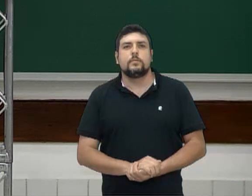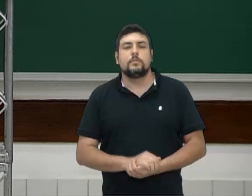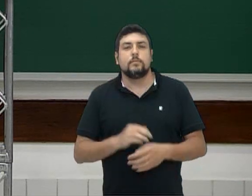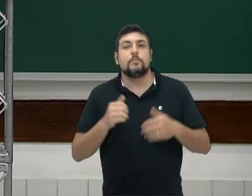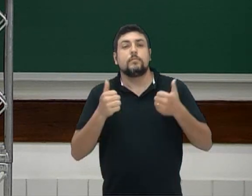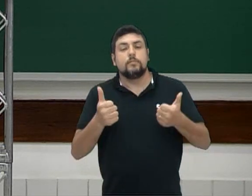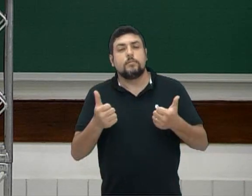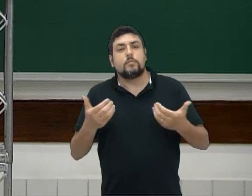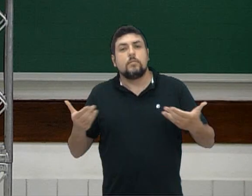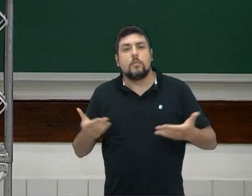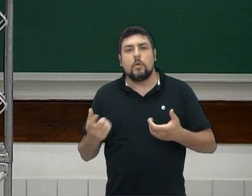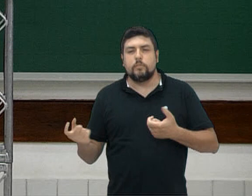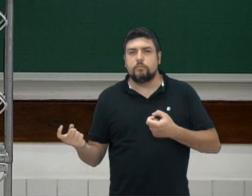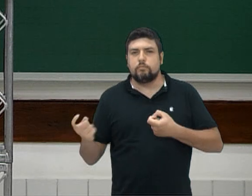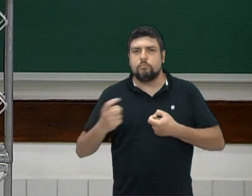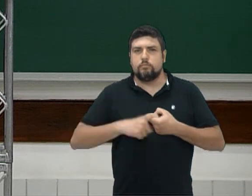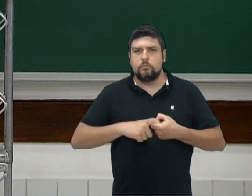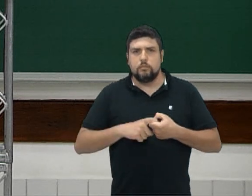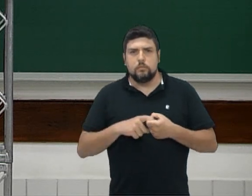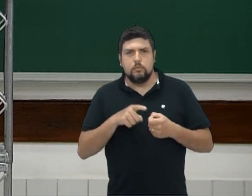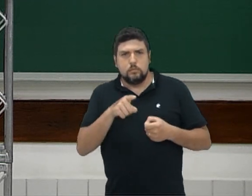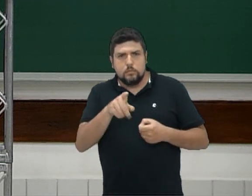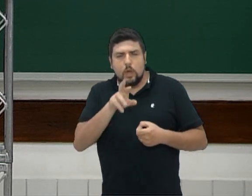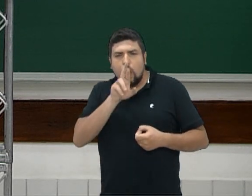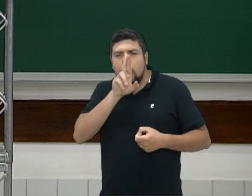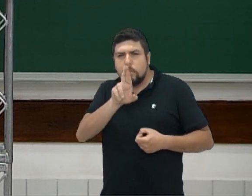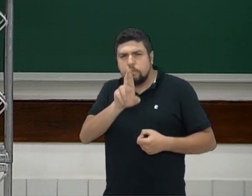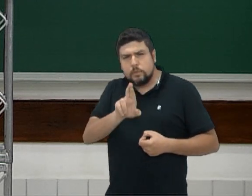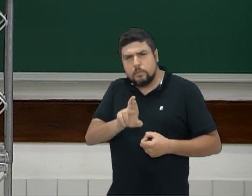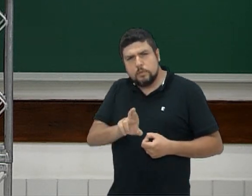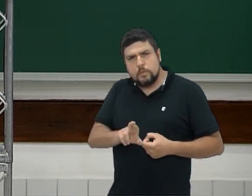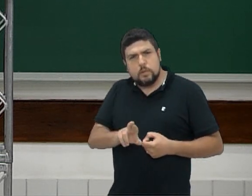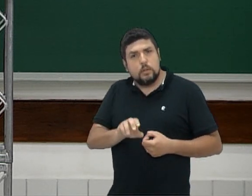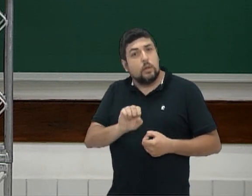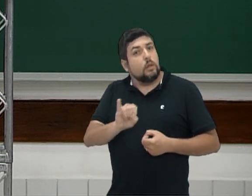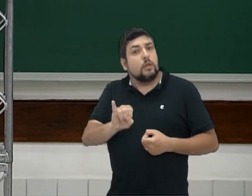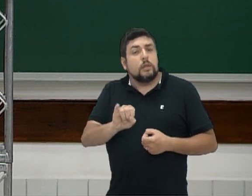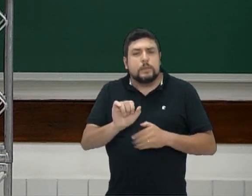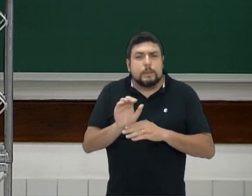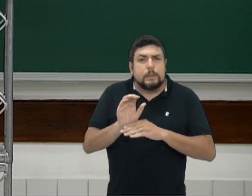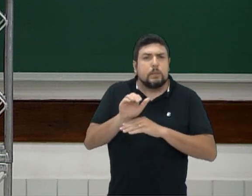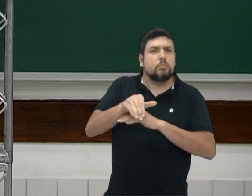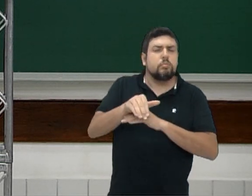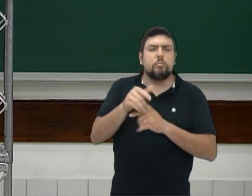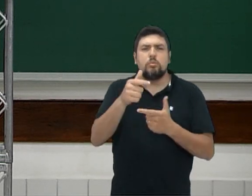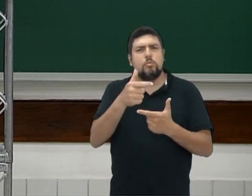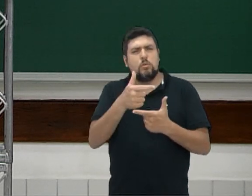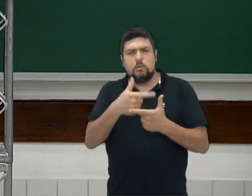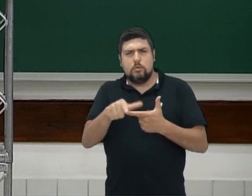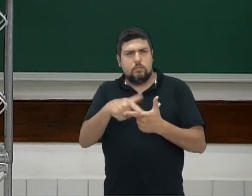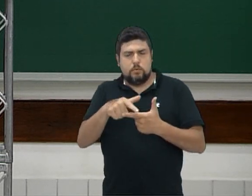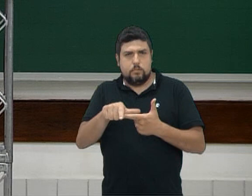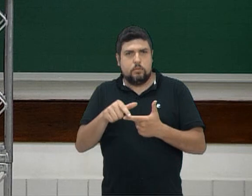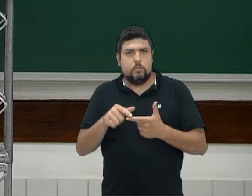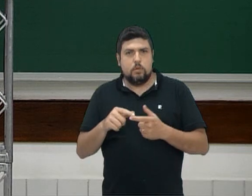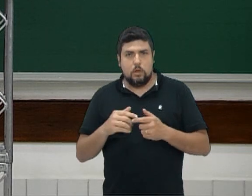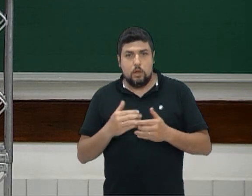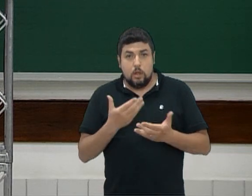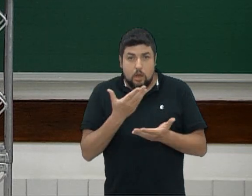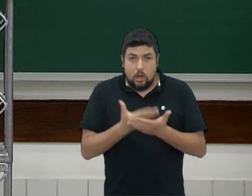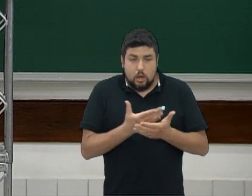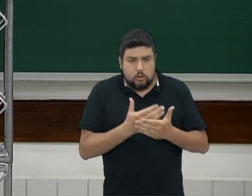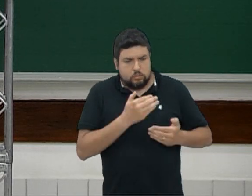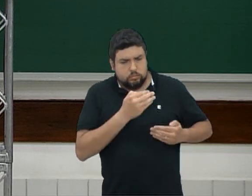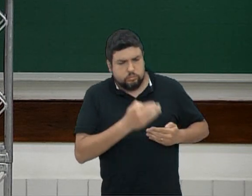Muito bem, voltamos. Conseguiu responder todas? Se você não conseguiu responder todas, não tem problema. Lembre, durante a aula você vai respondendo essas